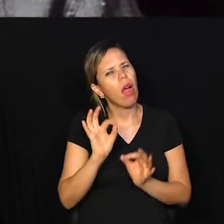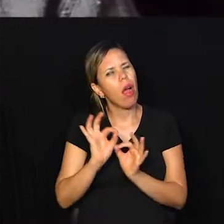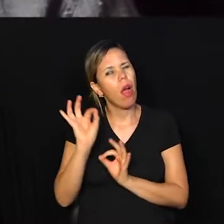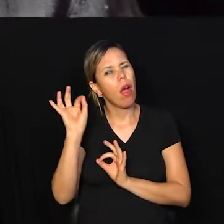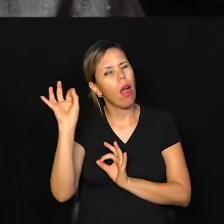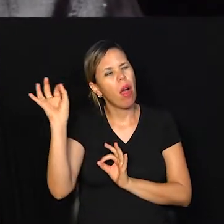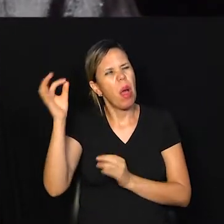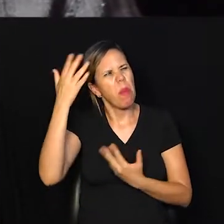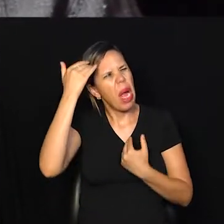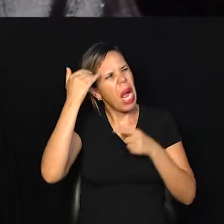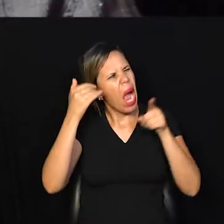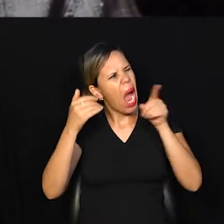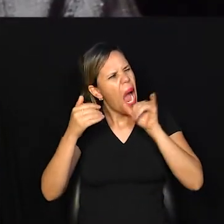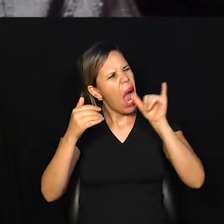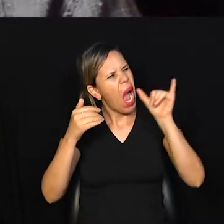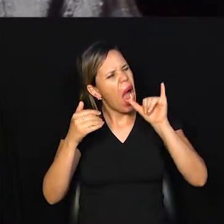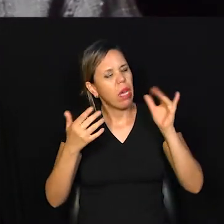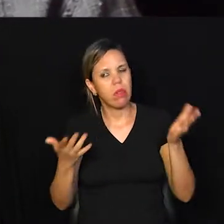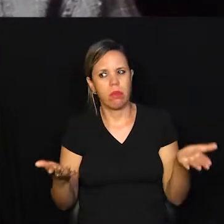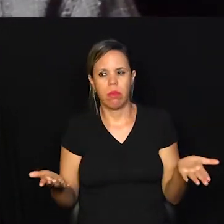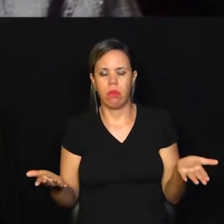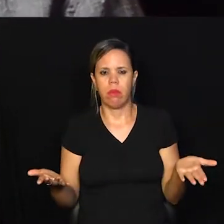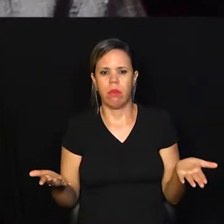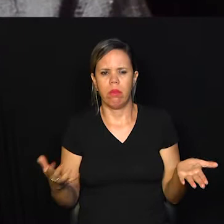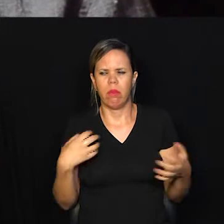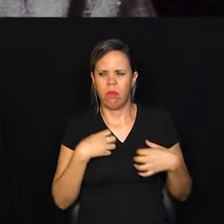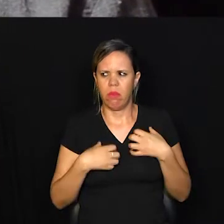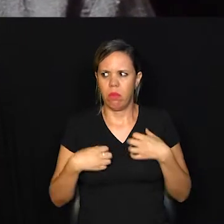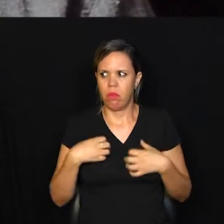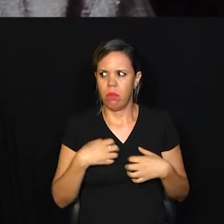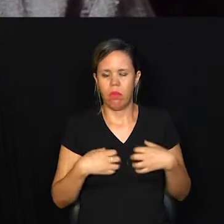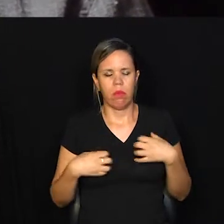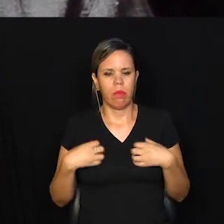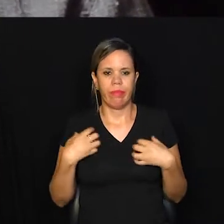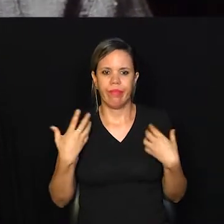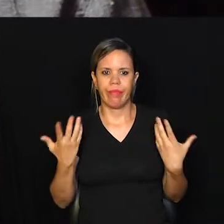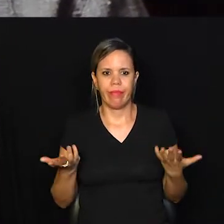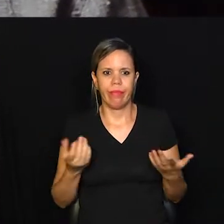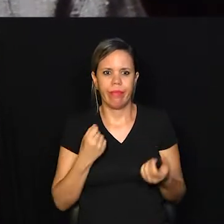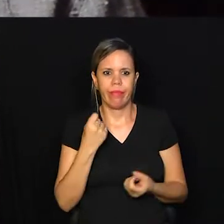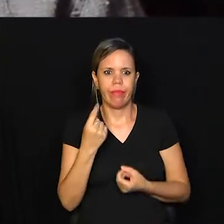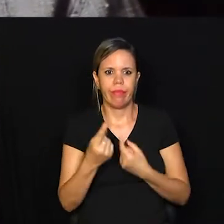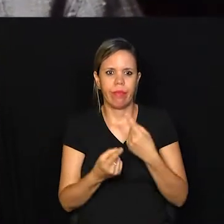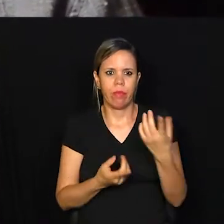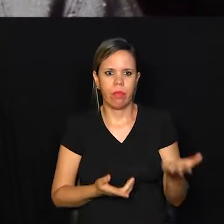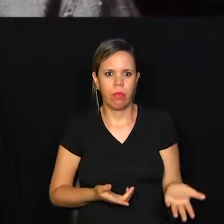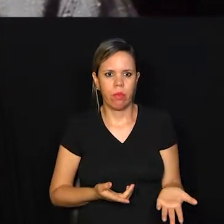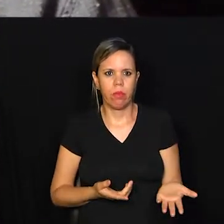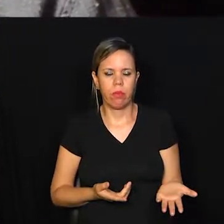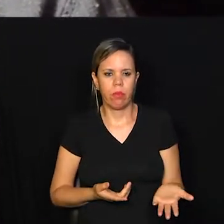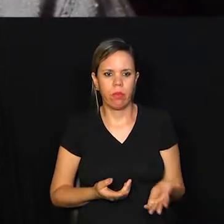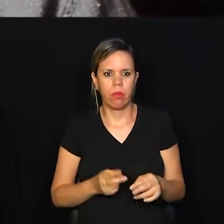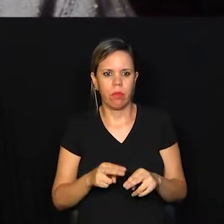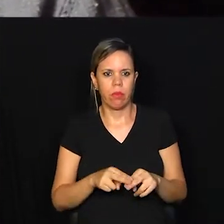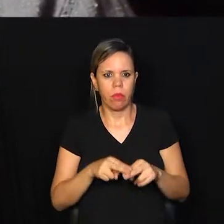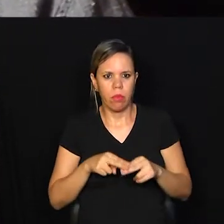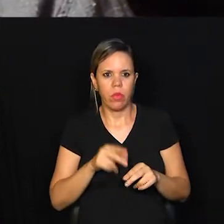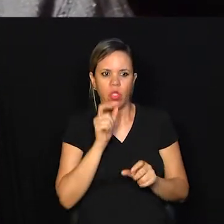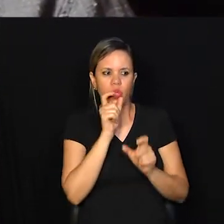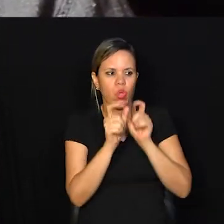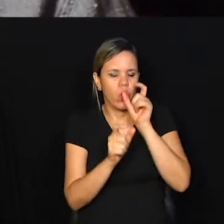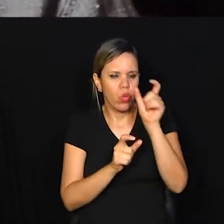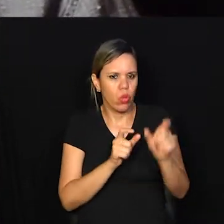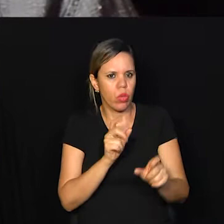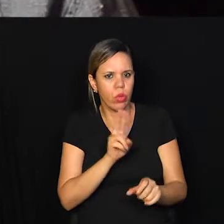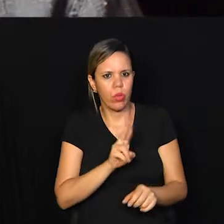distante. Macaco, macaco, macaco, e aquilo começou a me incomodar. Algumas vezes ali, por ser um apelido pejorativo